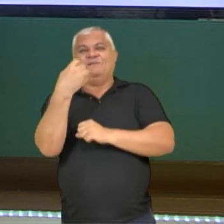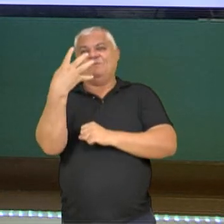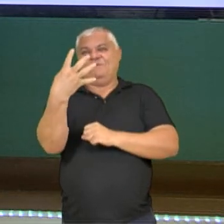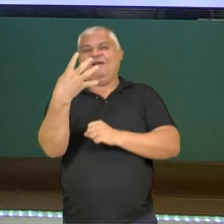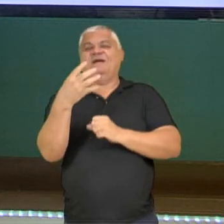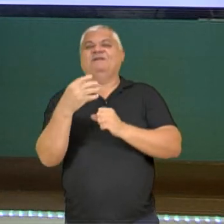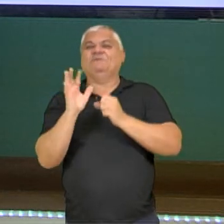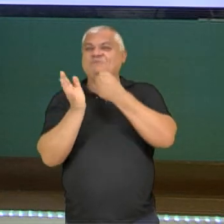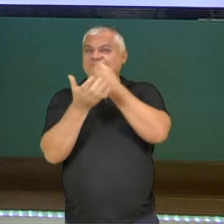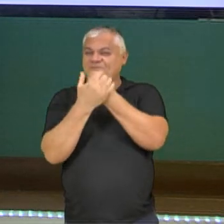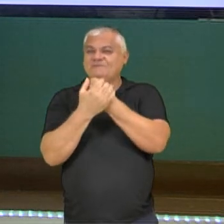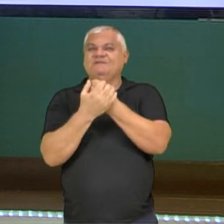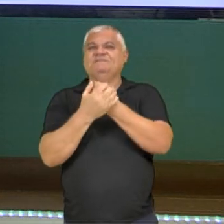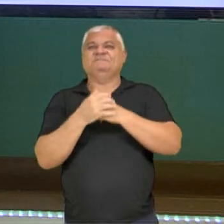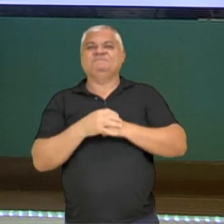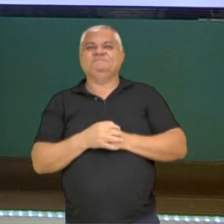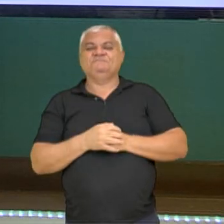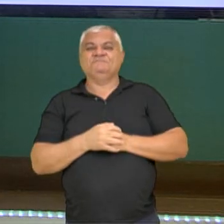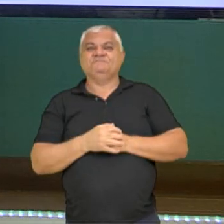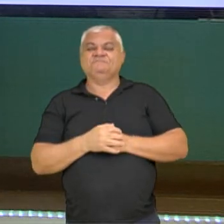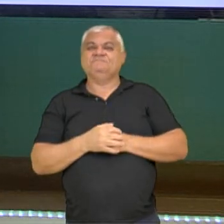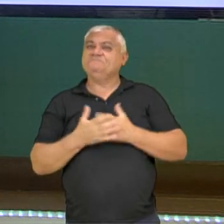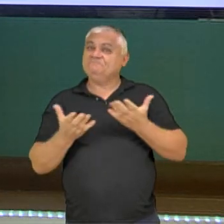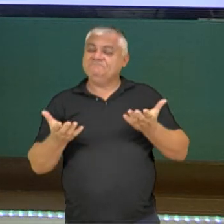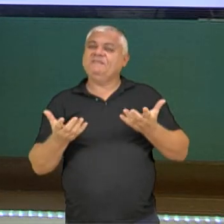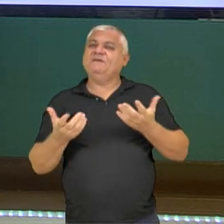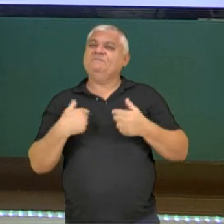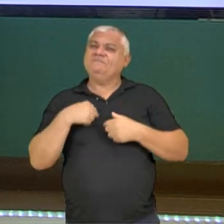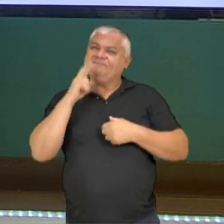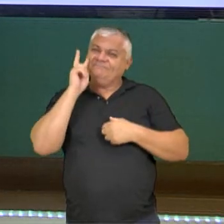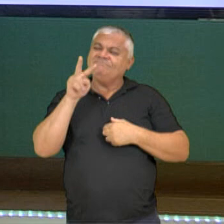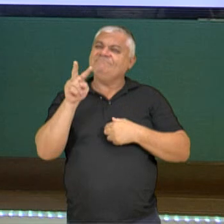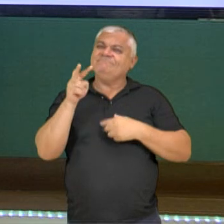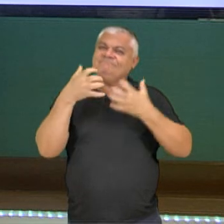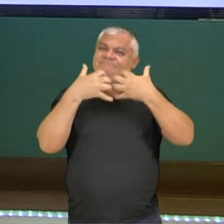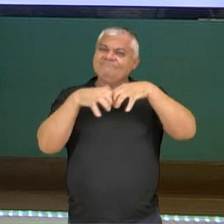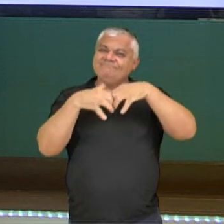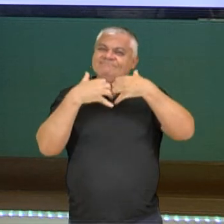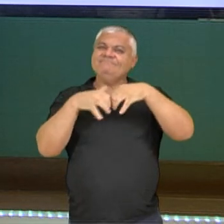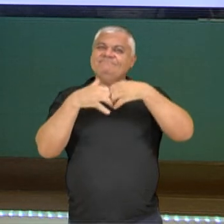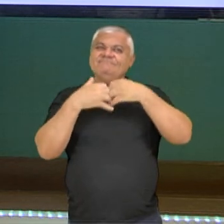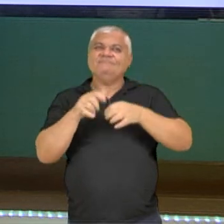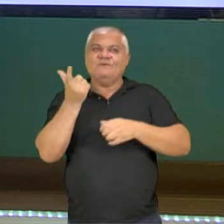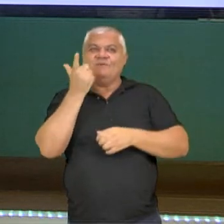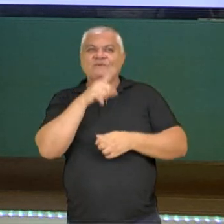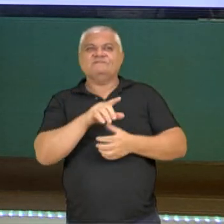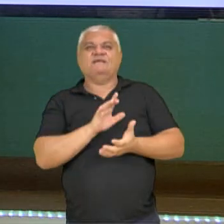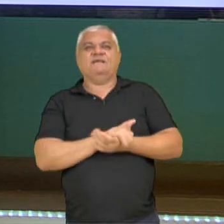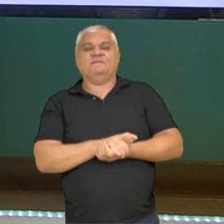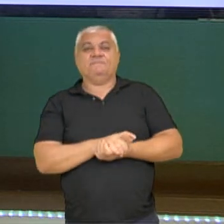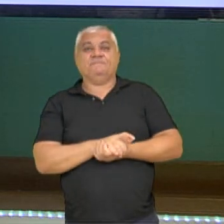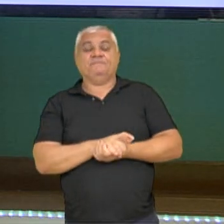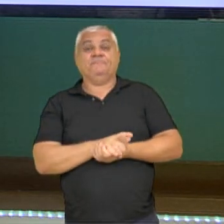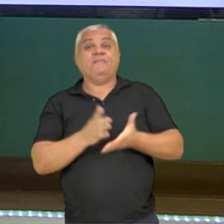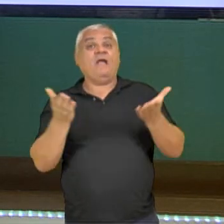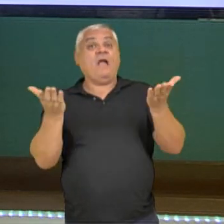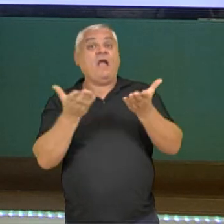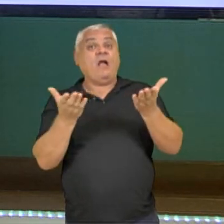estava ocultado ali. E assim o raciocínio segue em todos os casos.